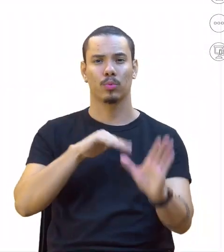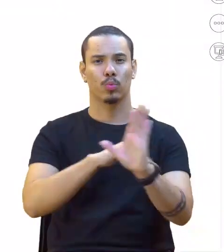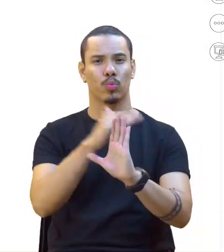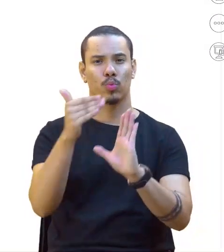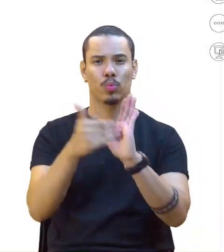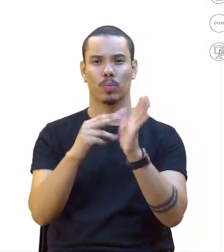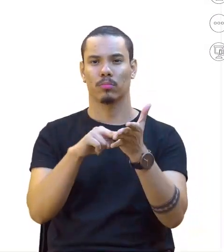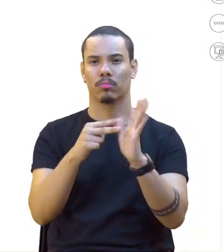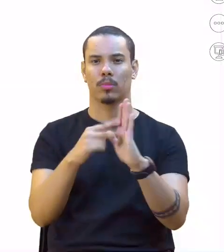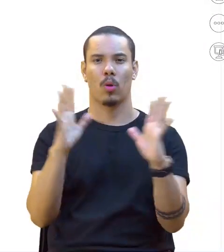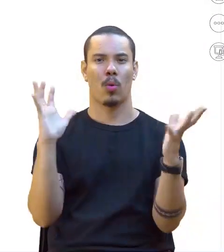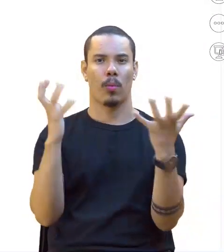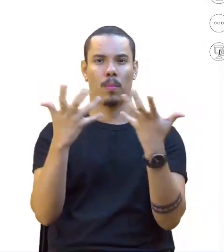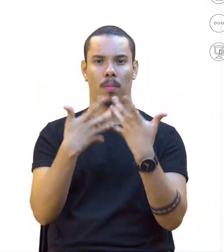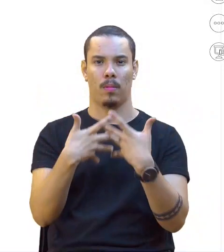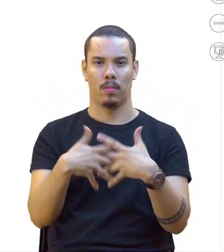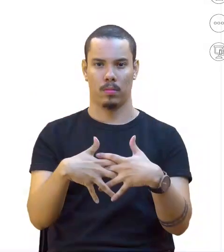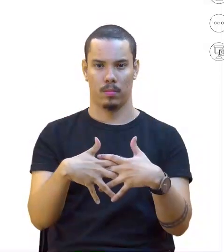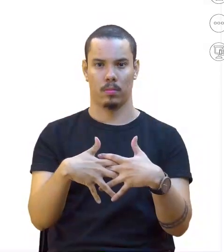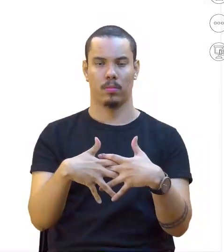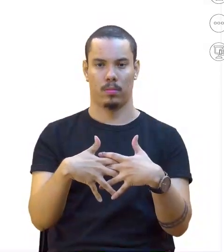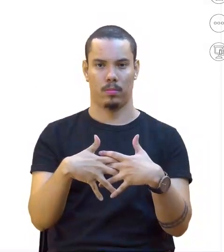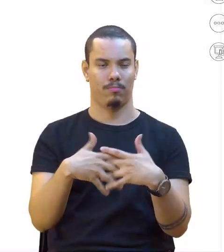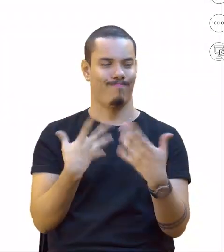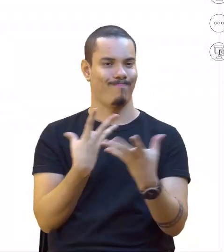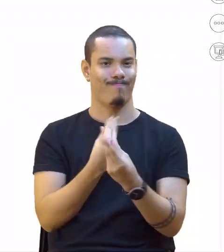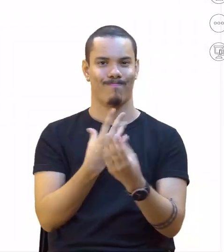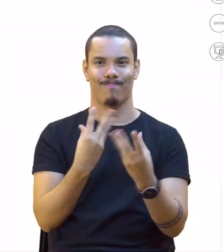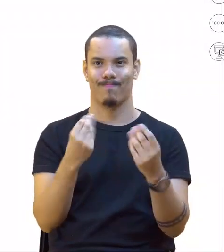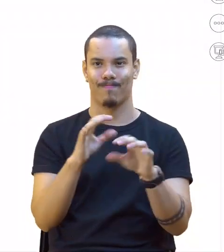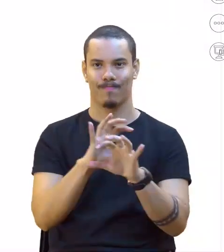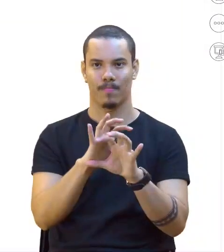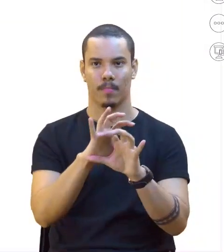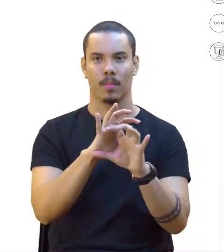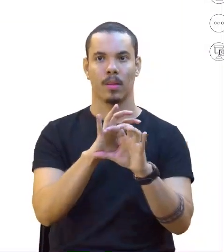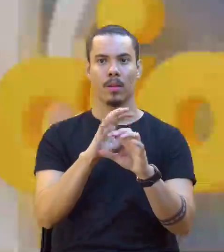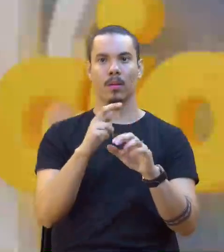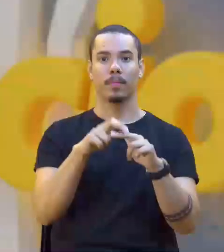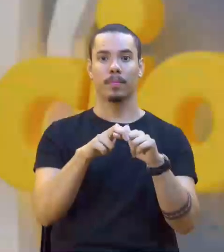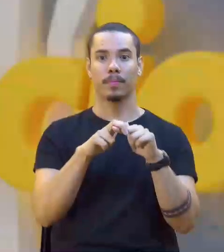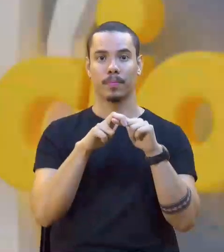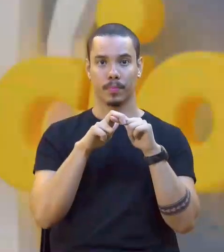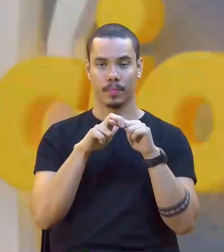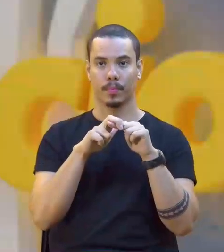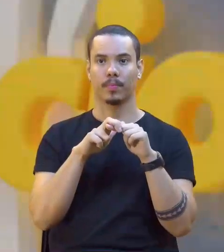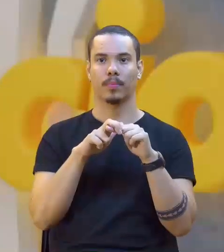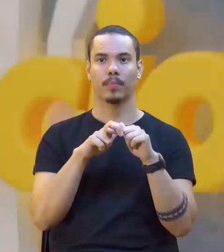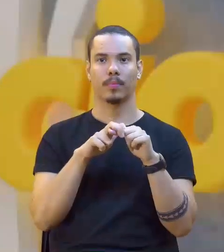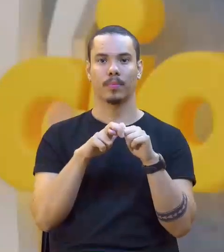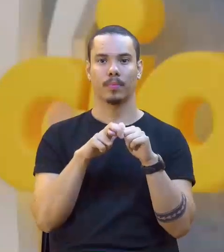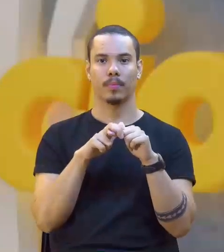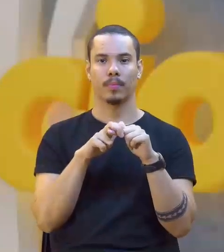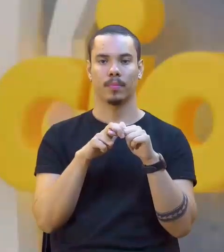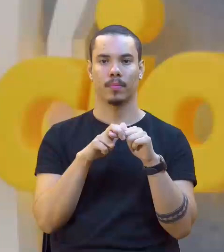complexo, né? É muito complexo. Então, assim, se tratando